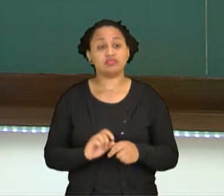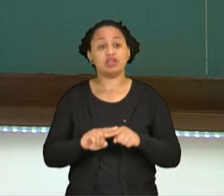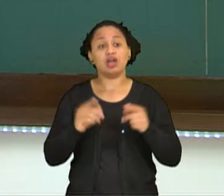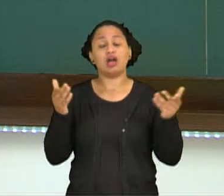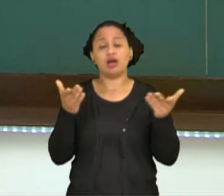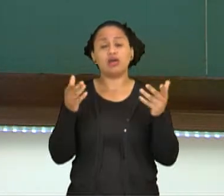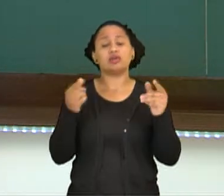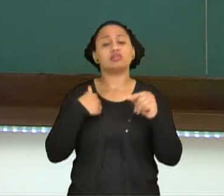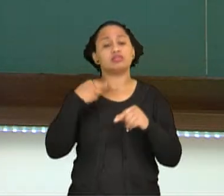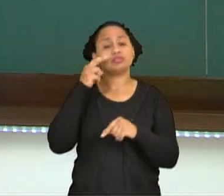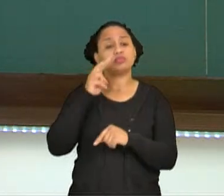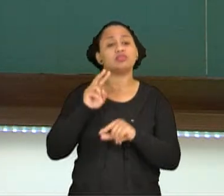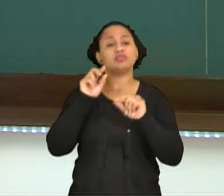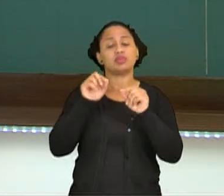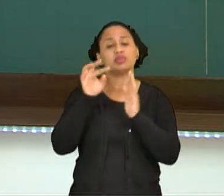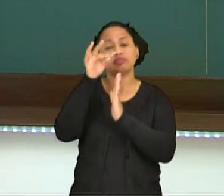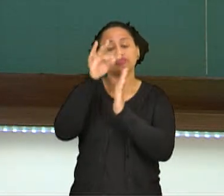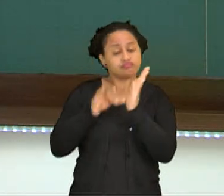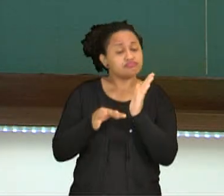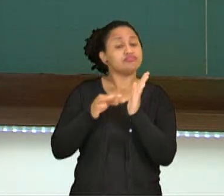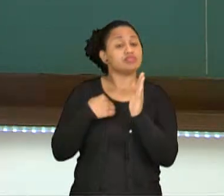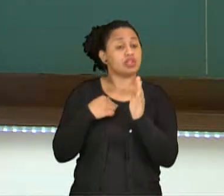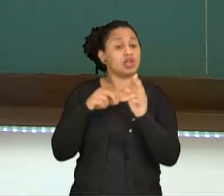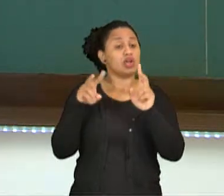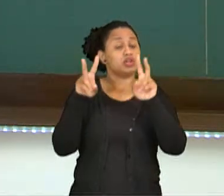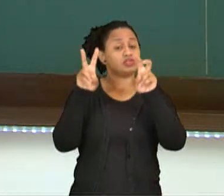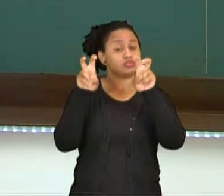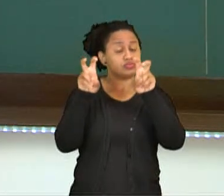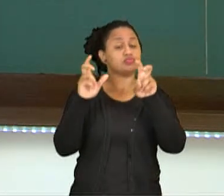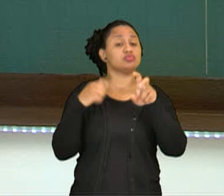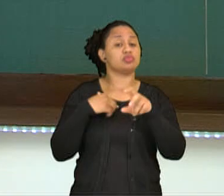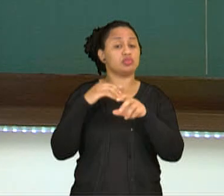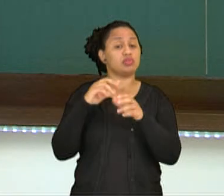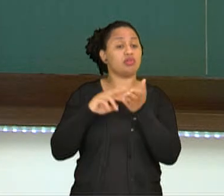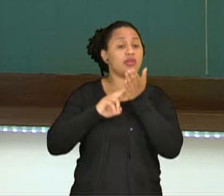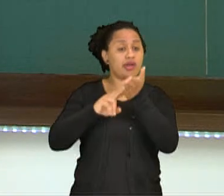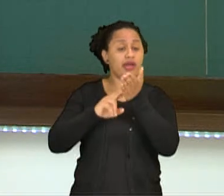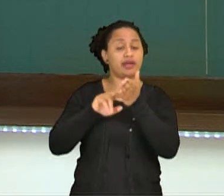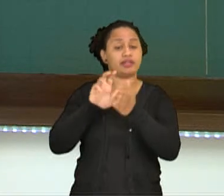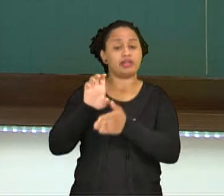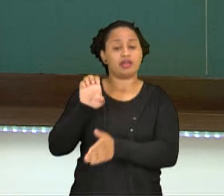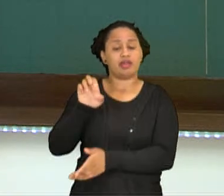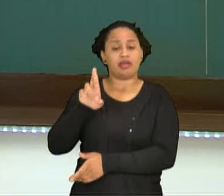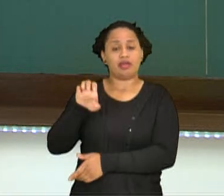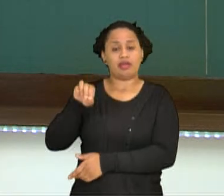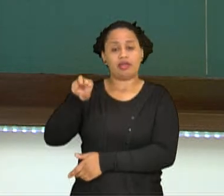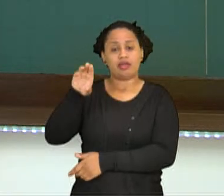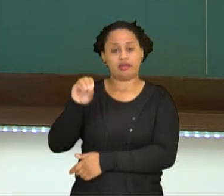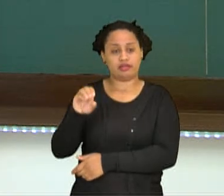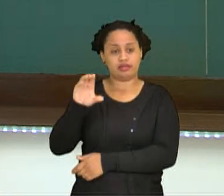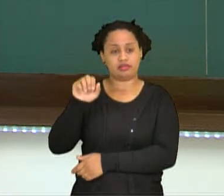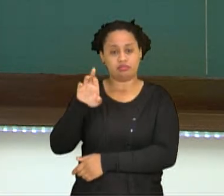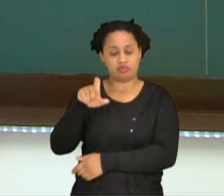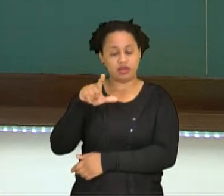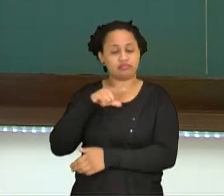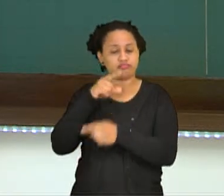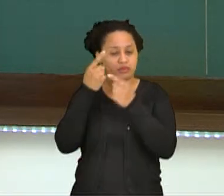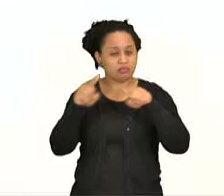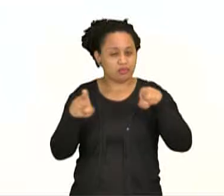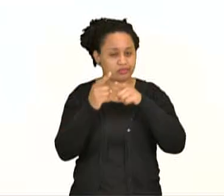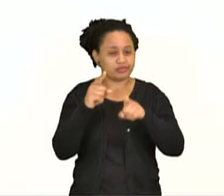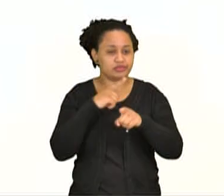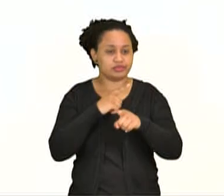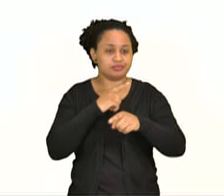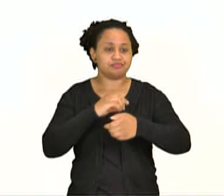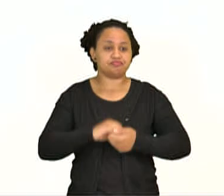agora um texto que se intitula Carta, de Erasmo Carlos. É uma letra de canção. Vamos lá.